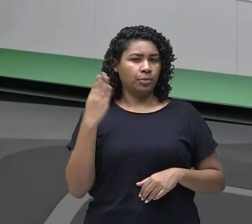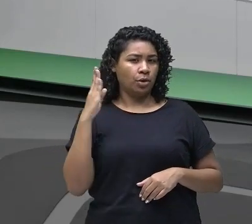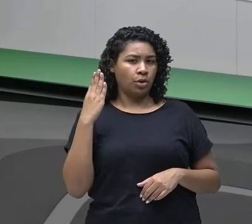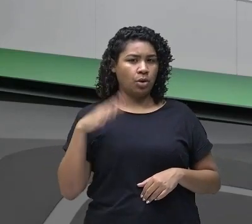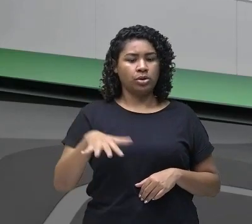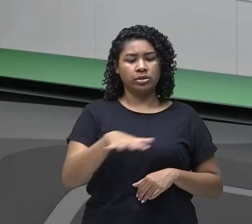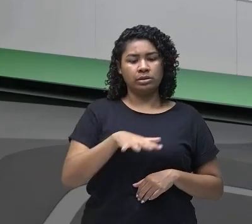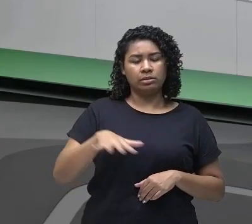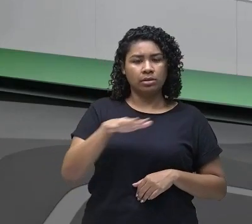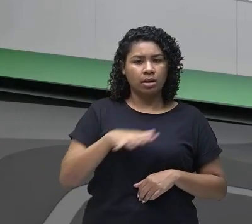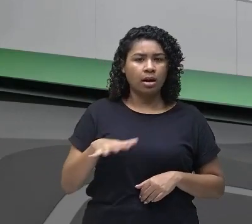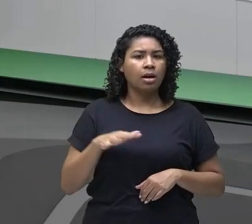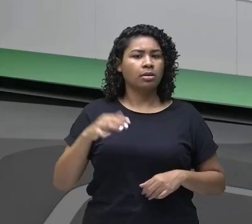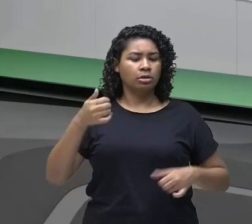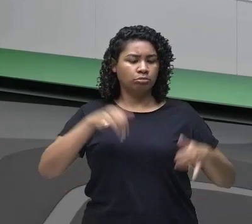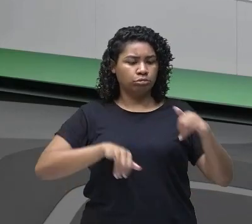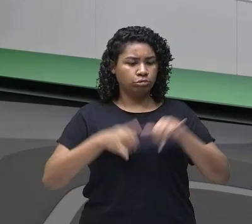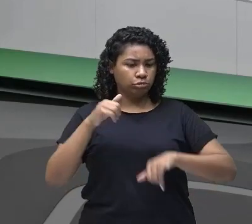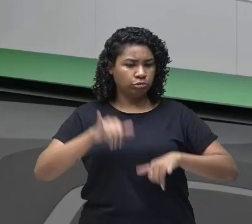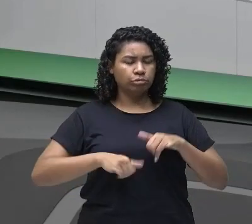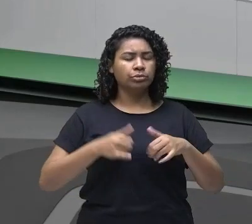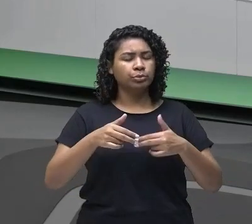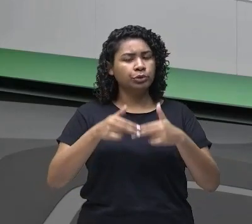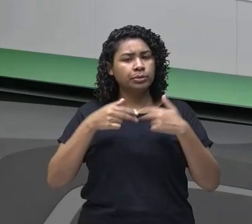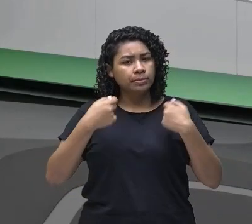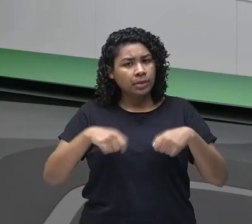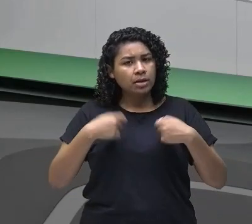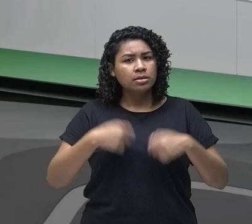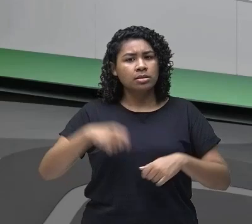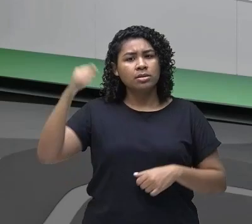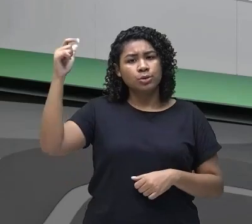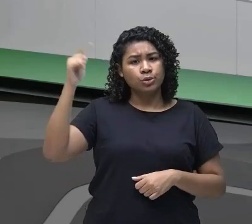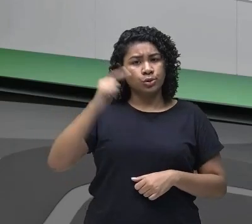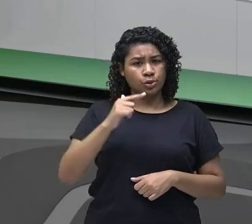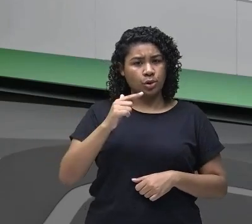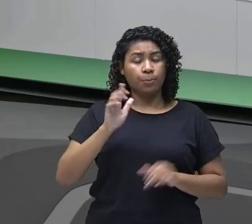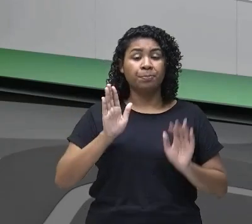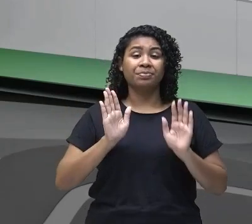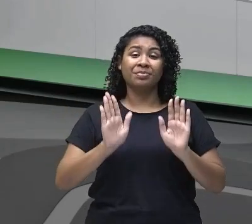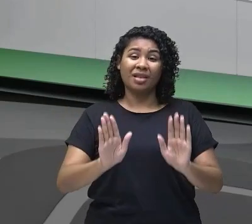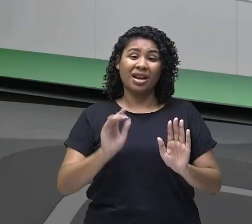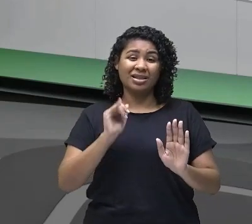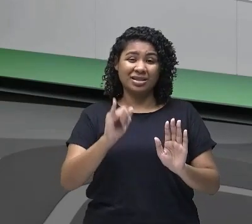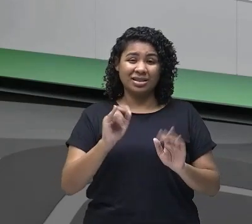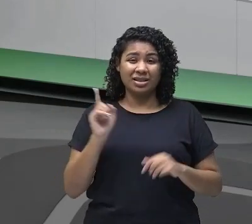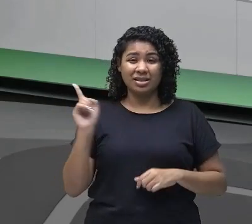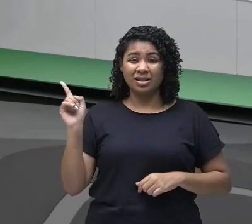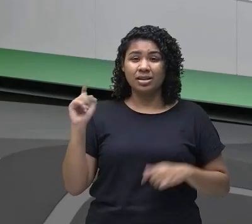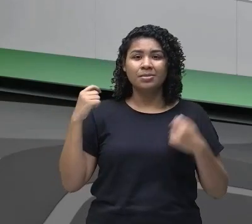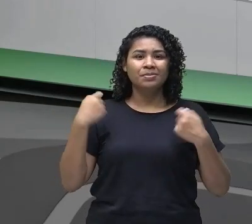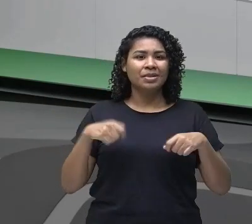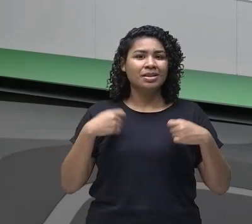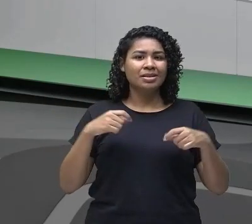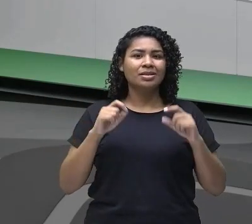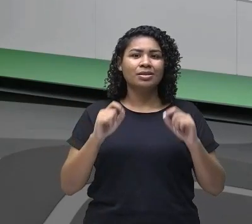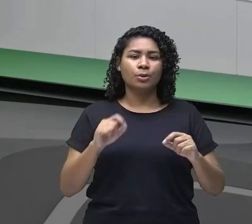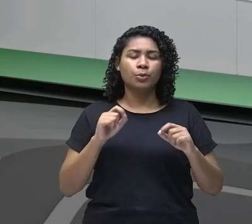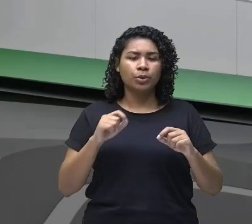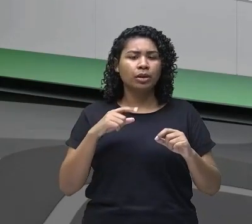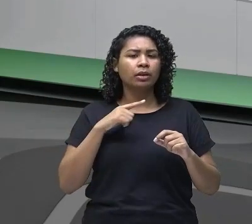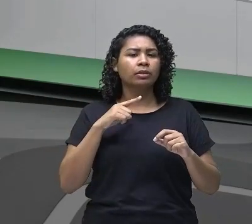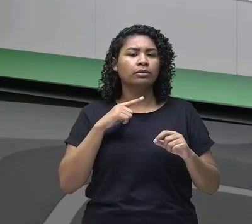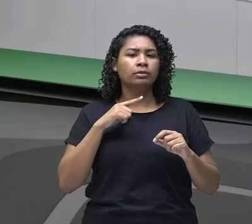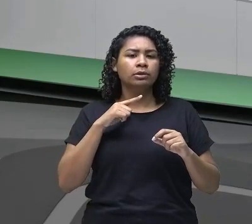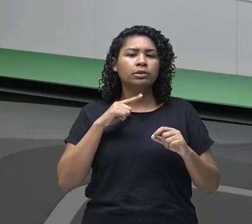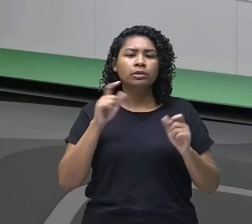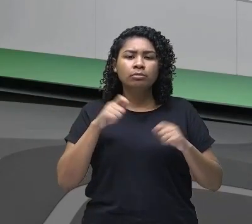desses raios ultravioletas na Terra. No entanto, eles precisam ser filtrados pela